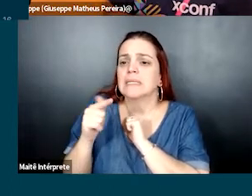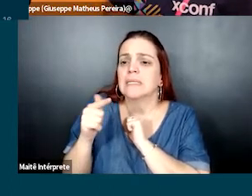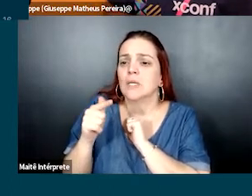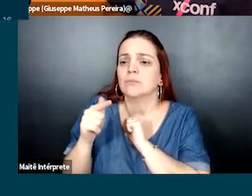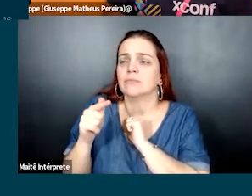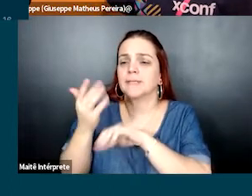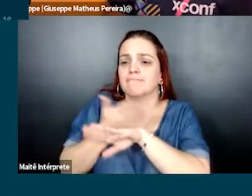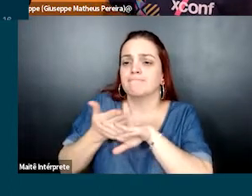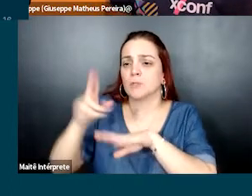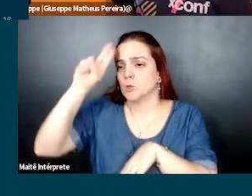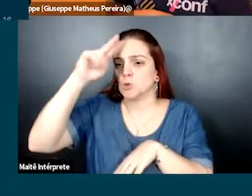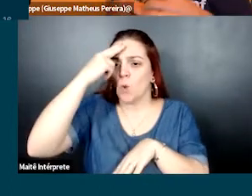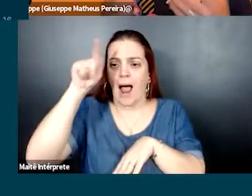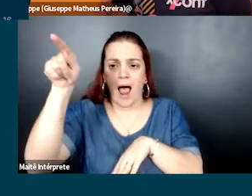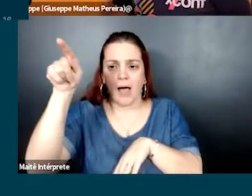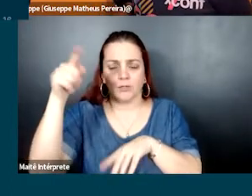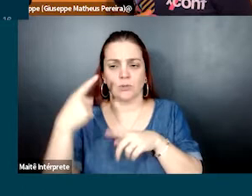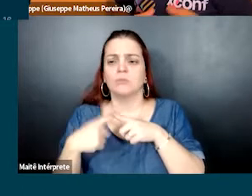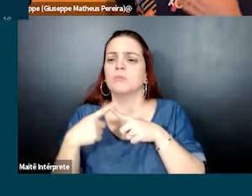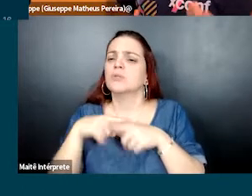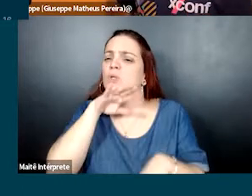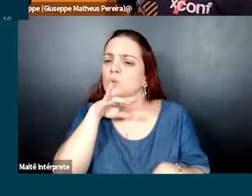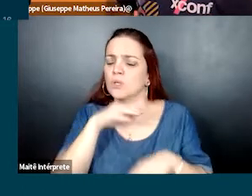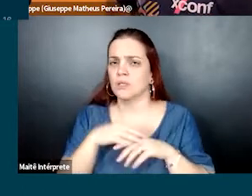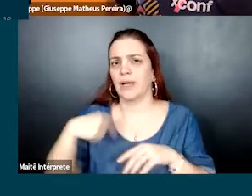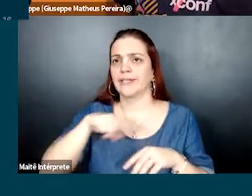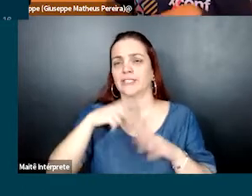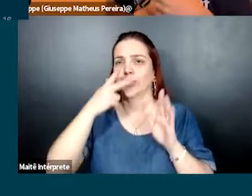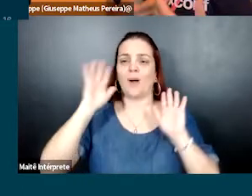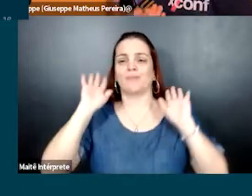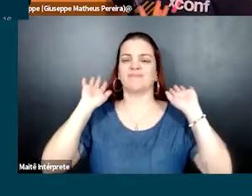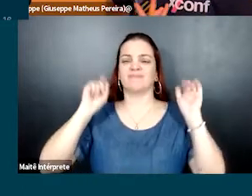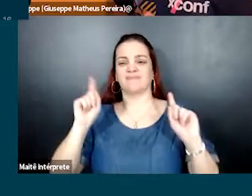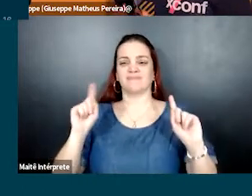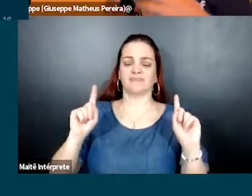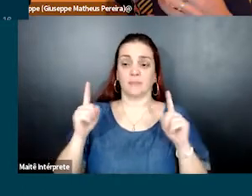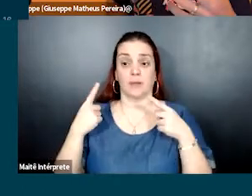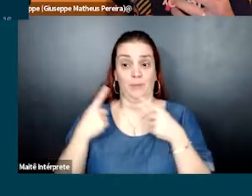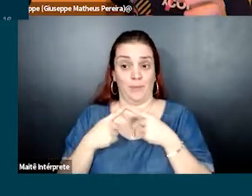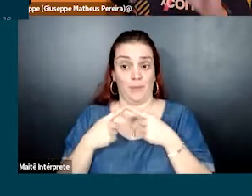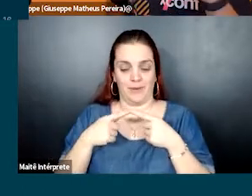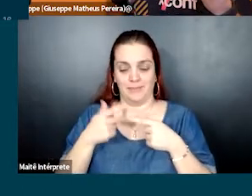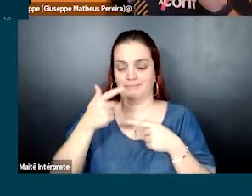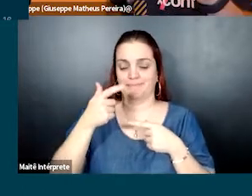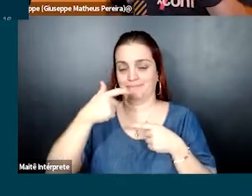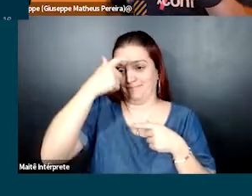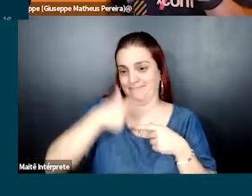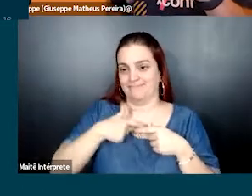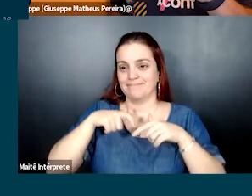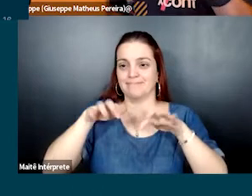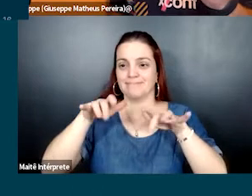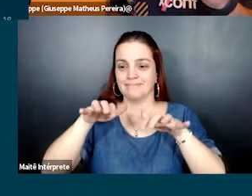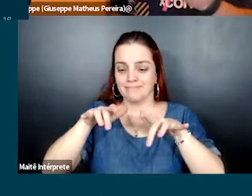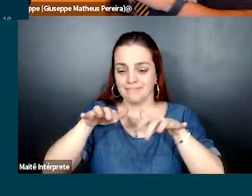na jornada do usuário. Por que isso é ruim? A gente deixa passar isso. Porque quando um desenvolvedor traduz